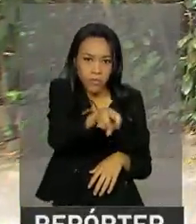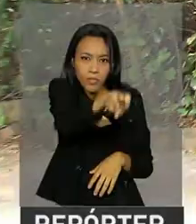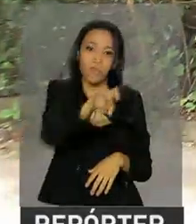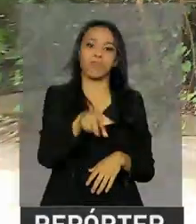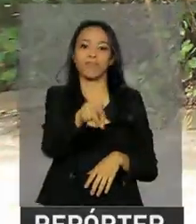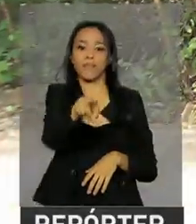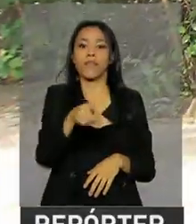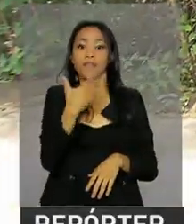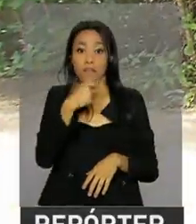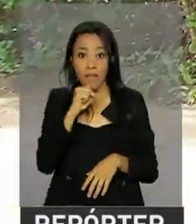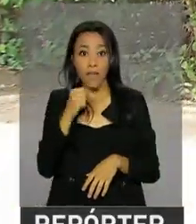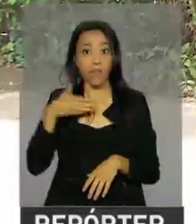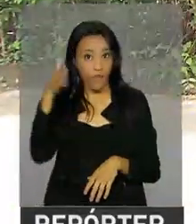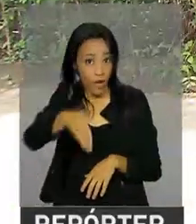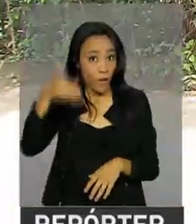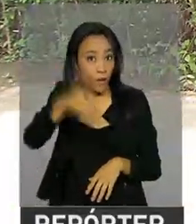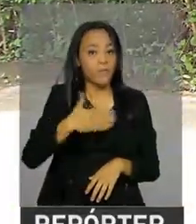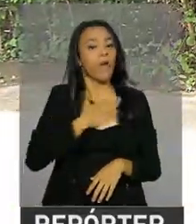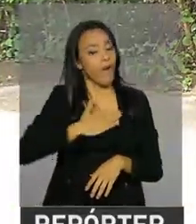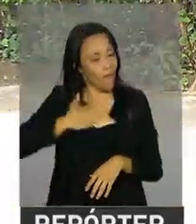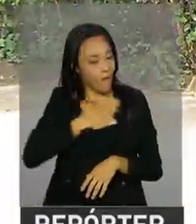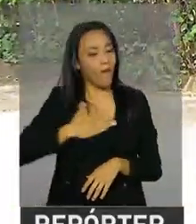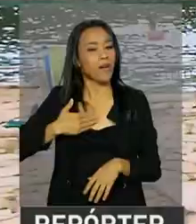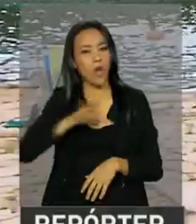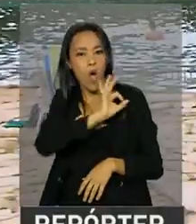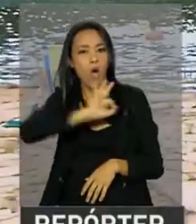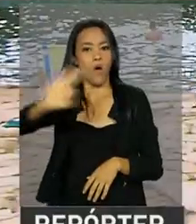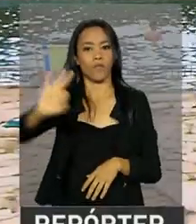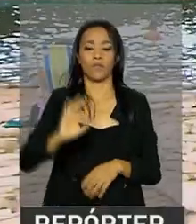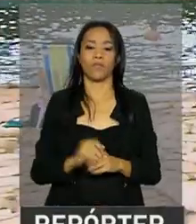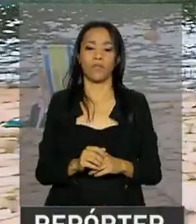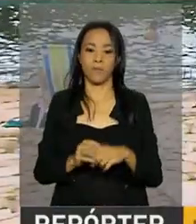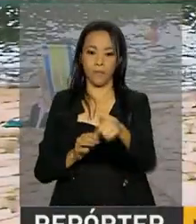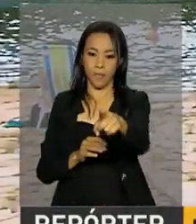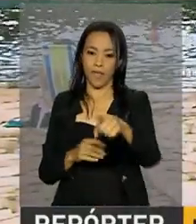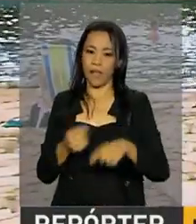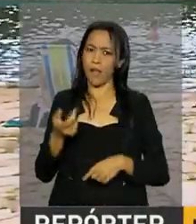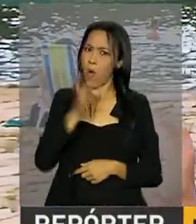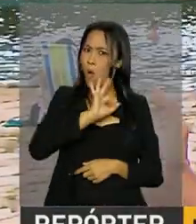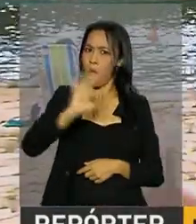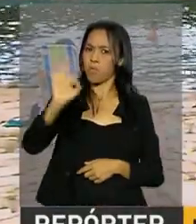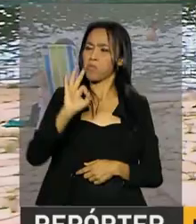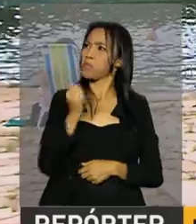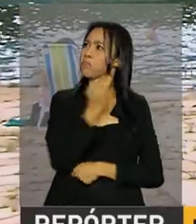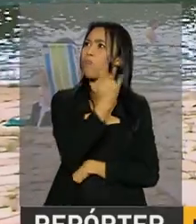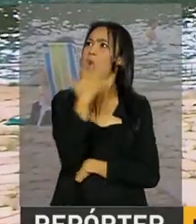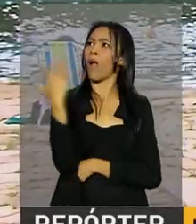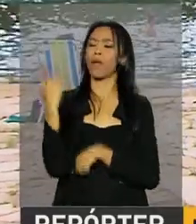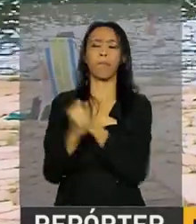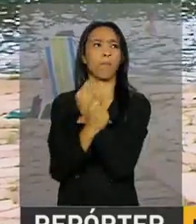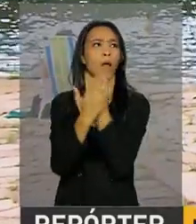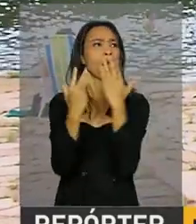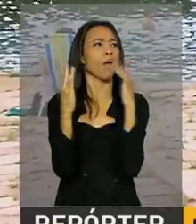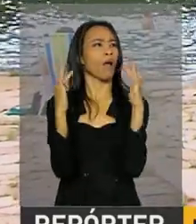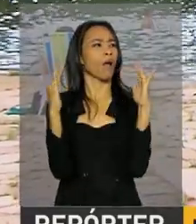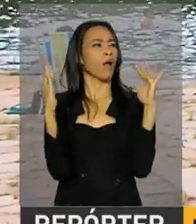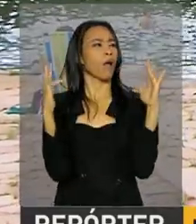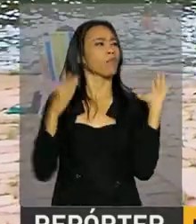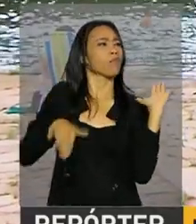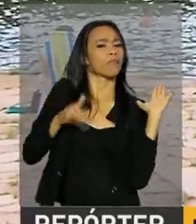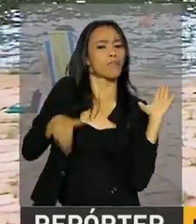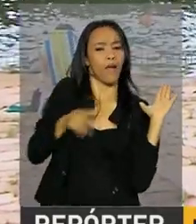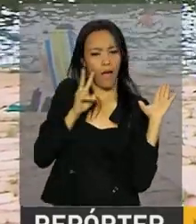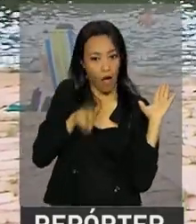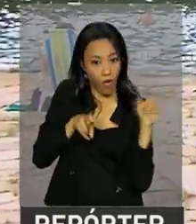frequenta garante é uma ótima opção de lazer eu acho um privilégio ter um parque desses em Brasília onde a gente pode nadar